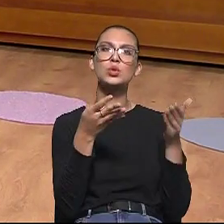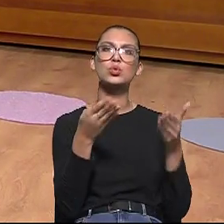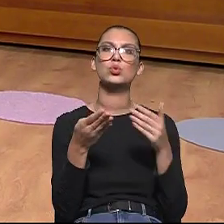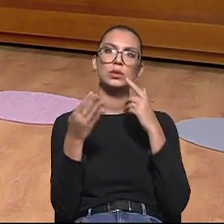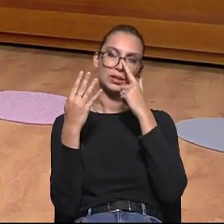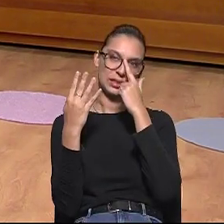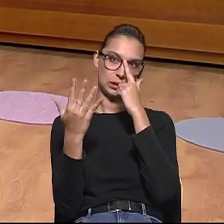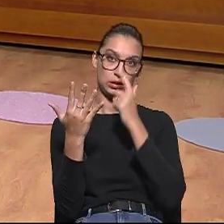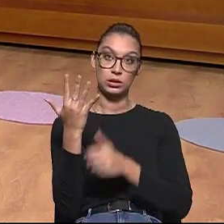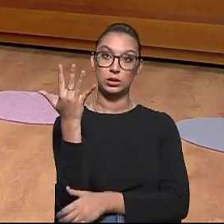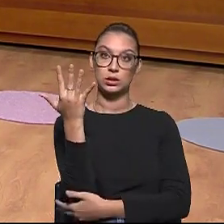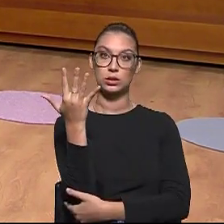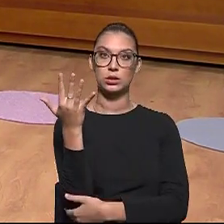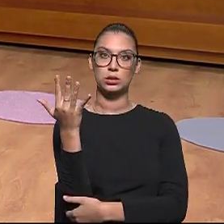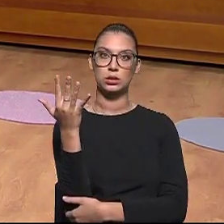seja.